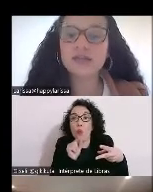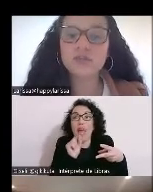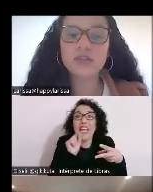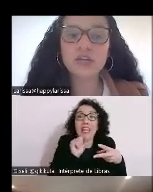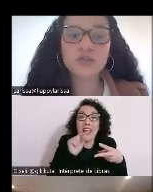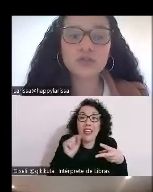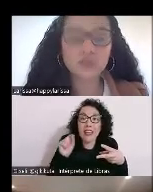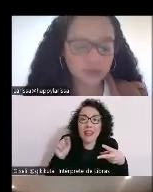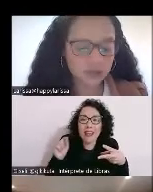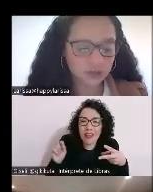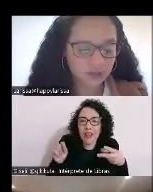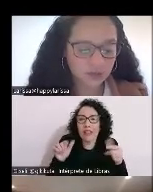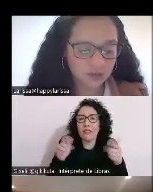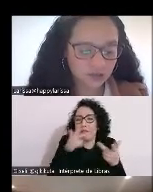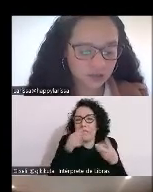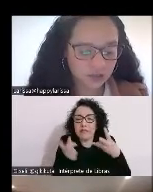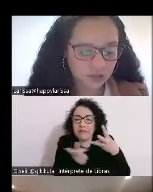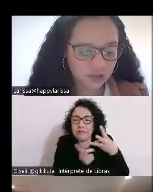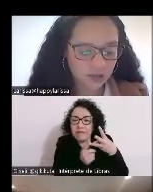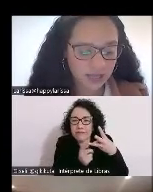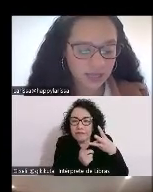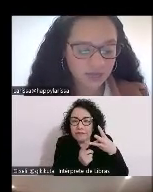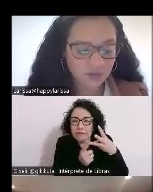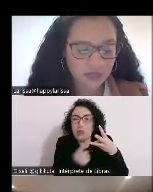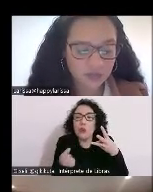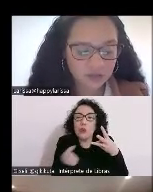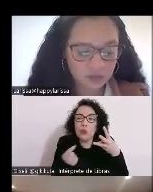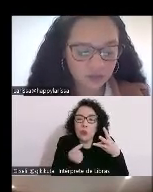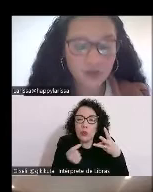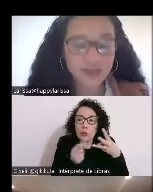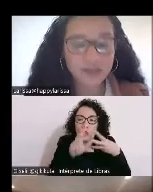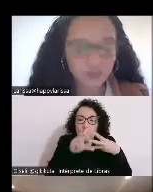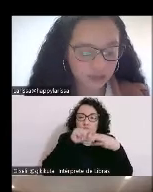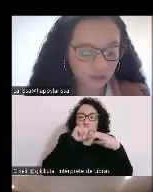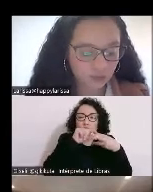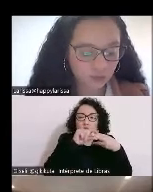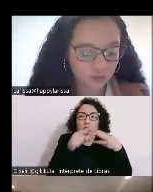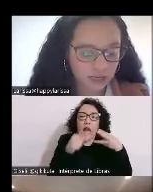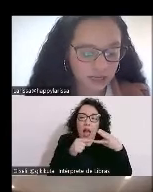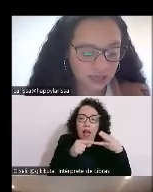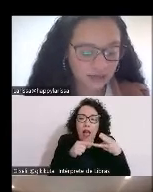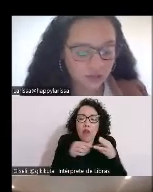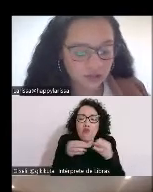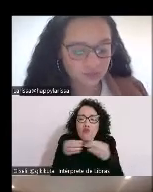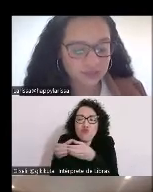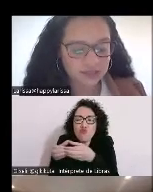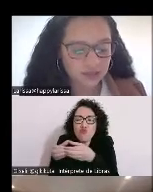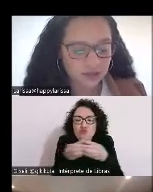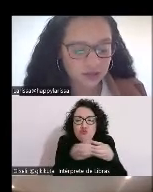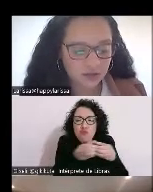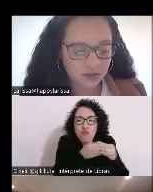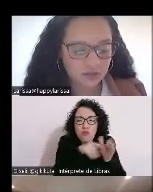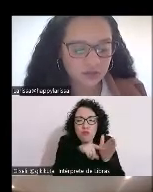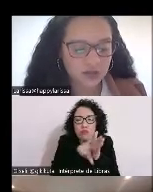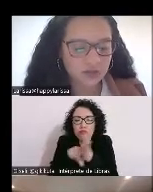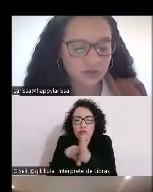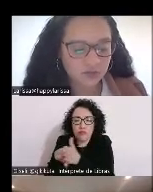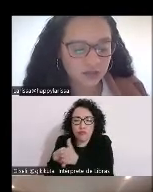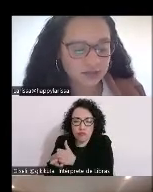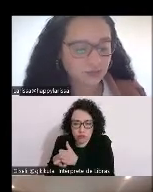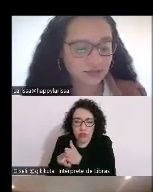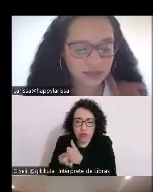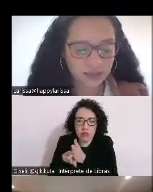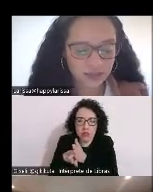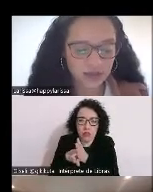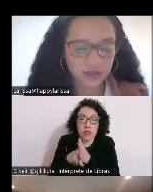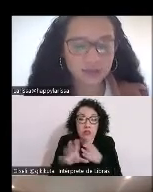as atividades do tipo 3, que são atividades de investigações individuais em pequenos grupos. Então, nós temos essas atividades de